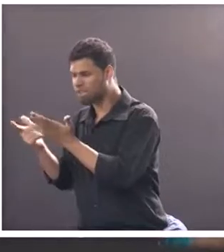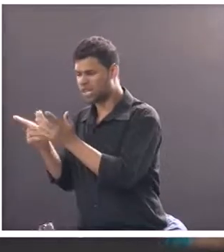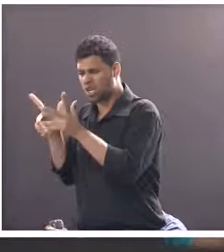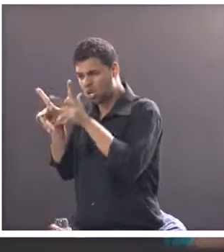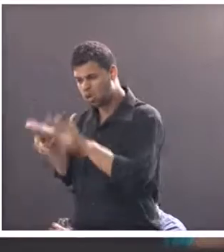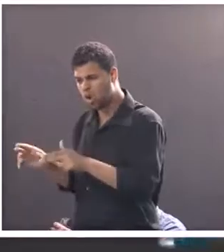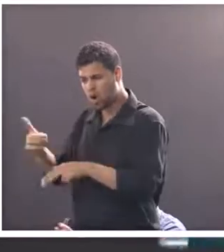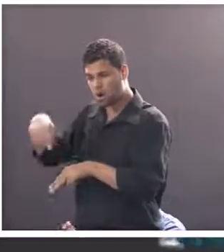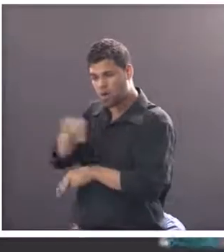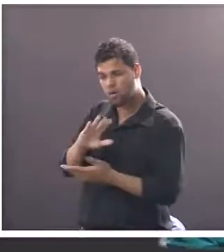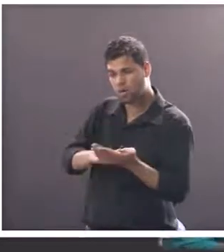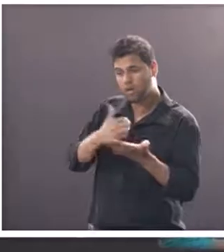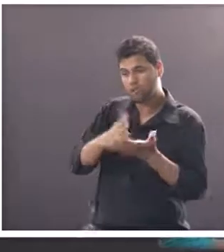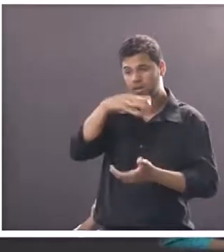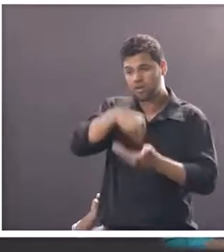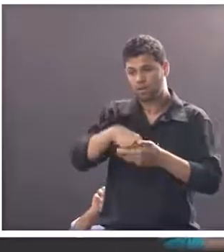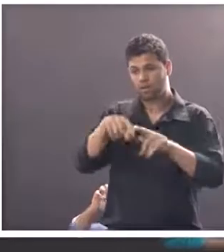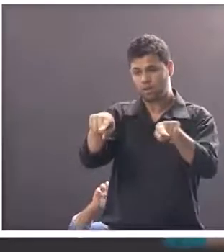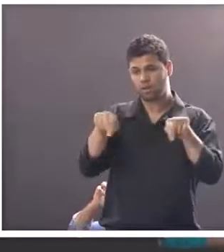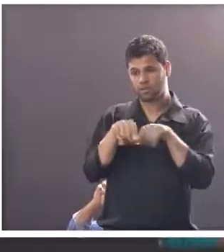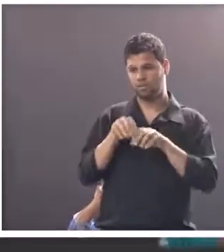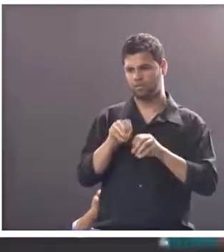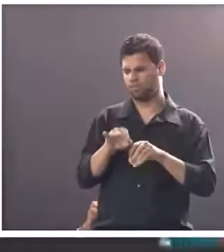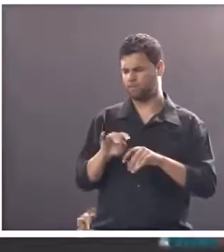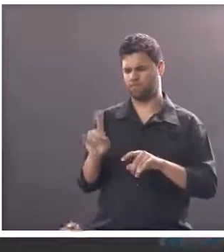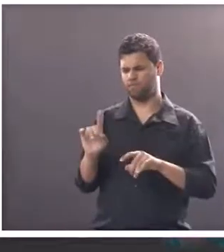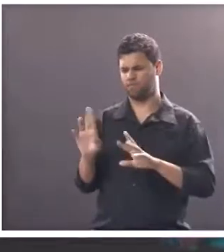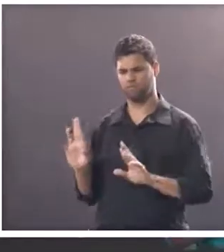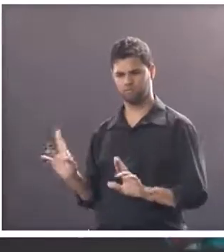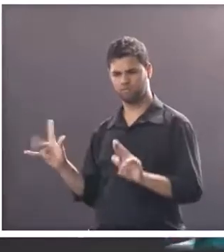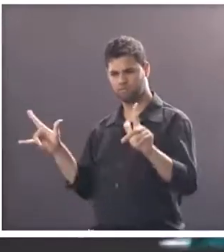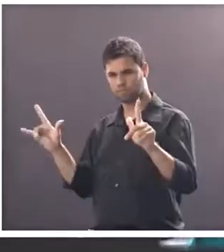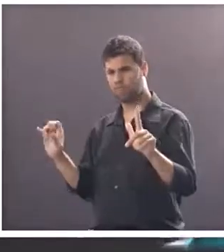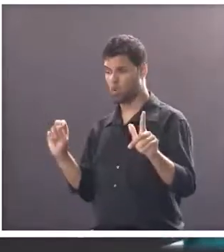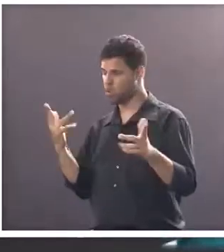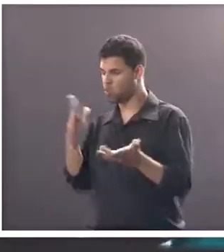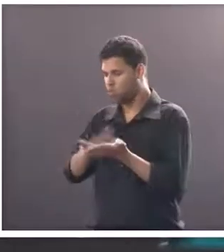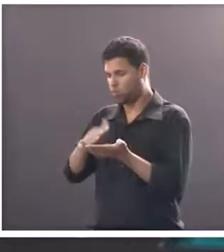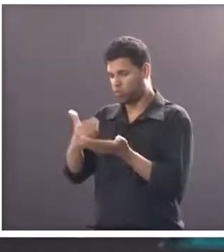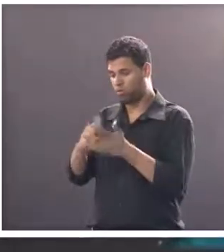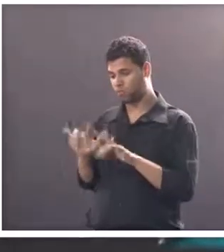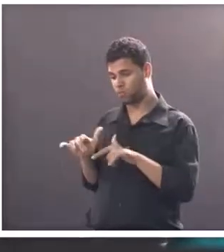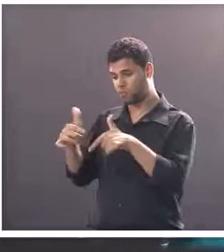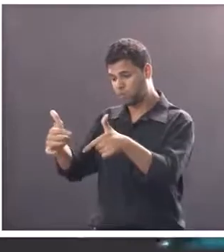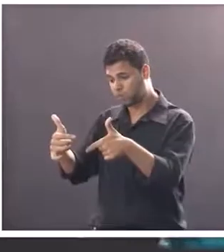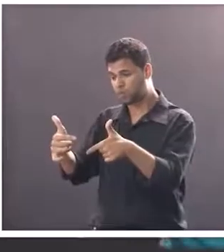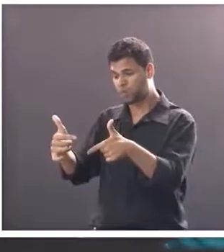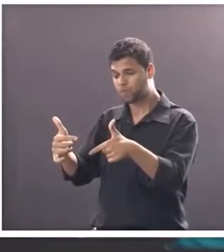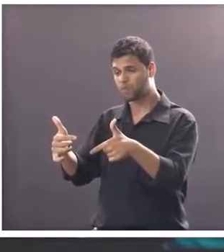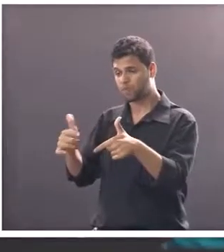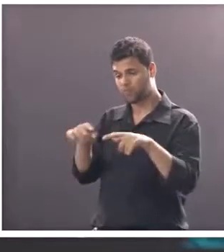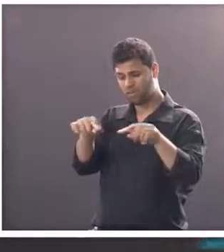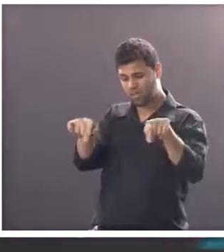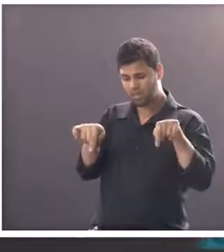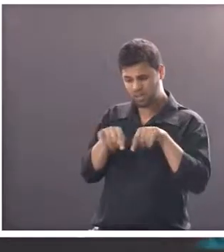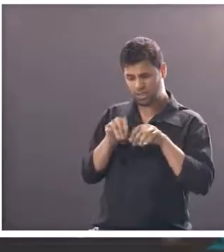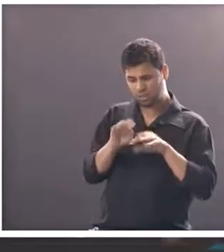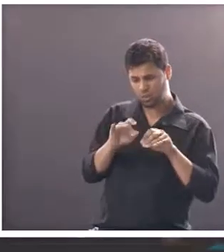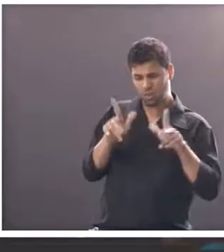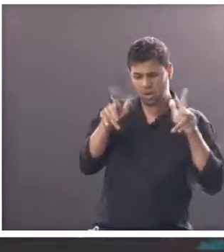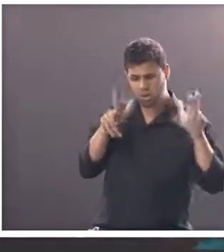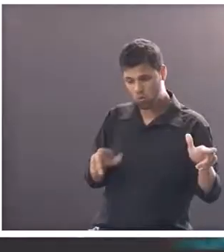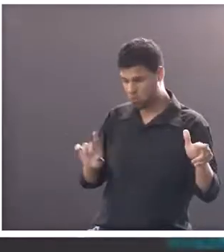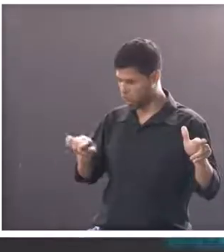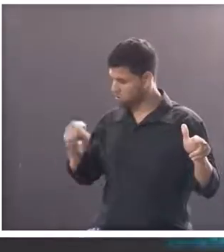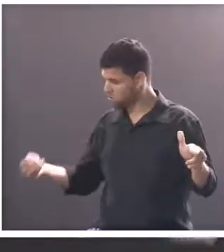ela está dentro de uma sala de aula. Ou o intérprete que está em sala de aula, ele não pode traduzir da mesma